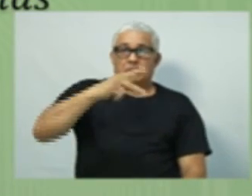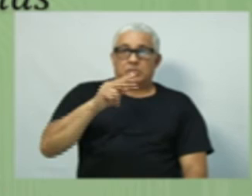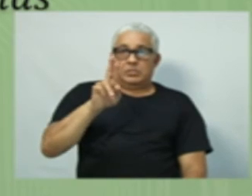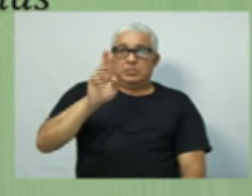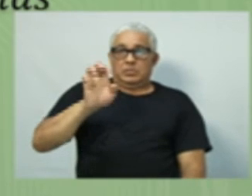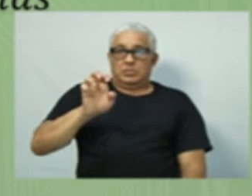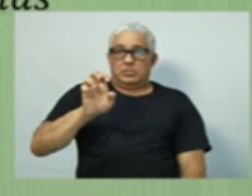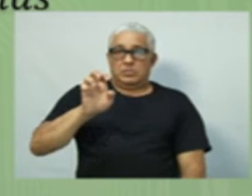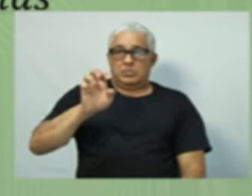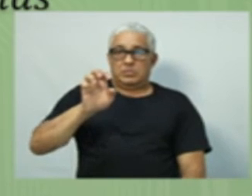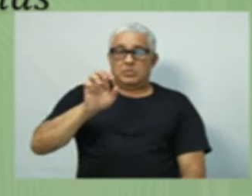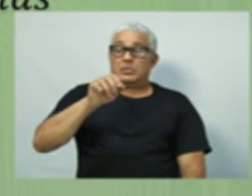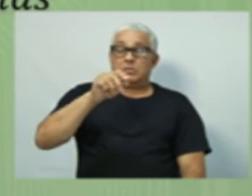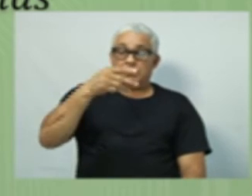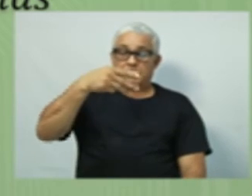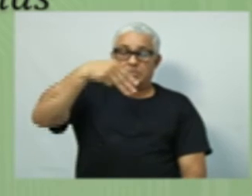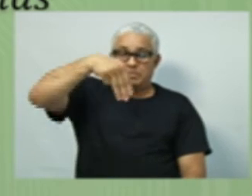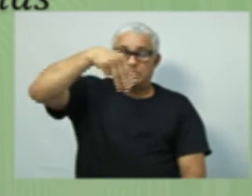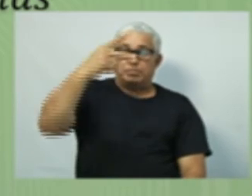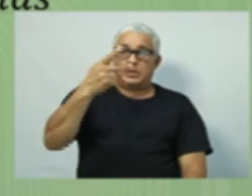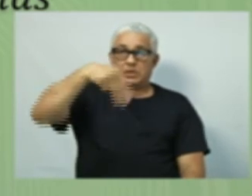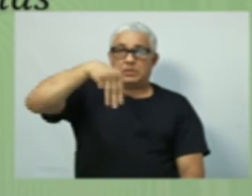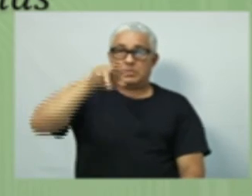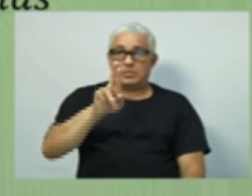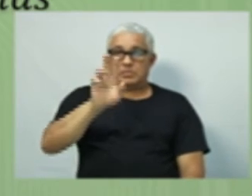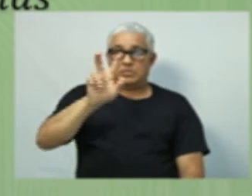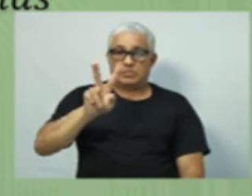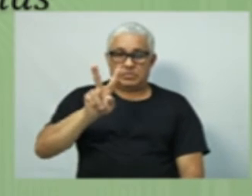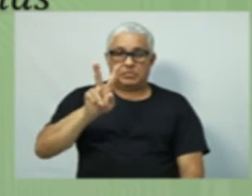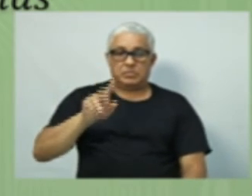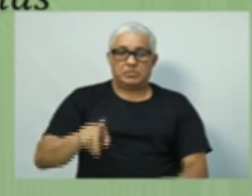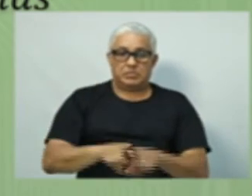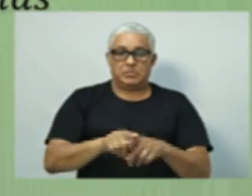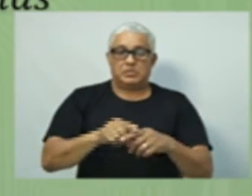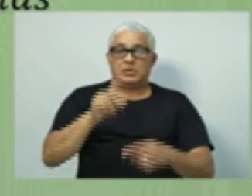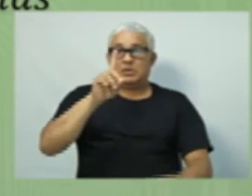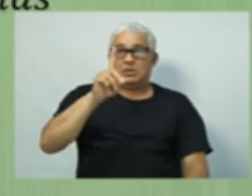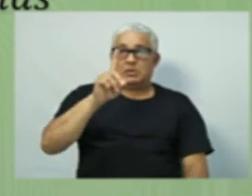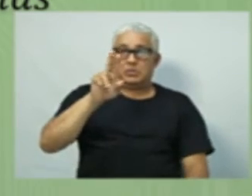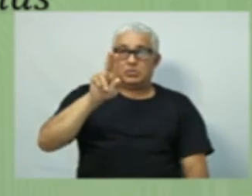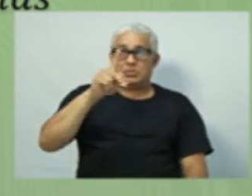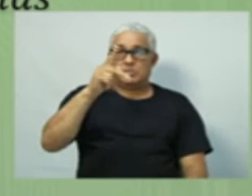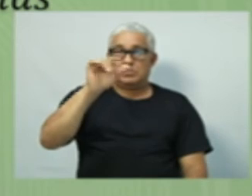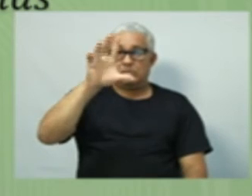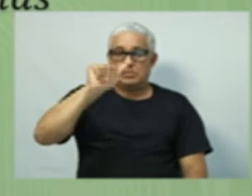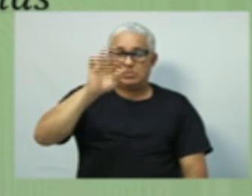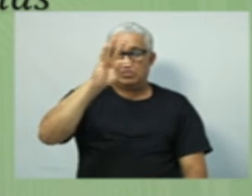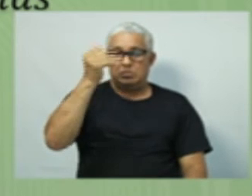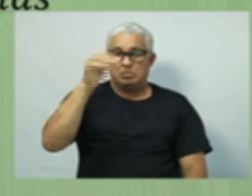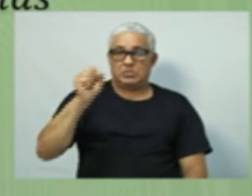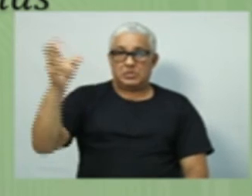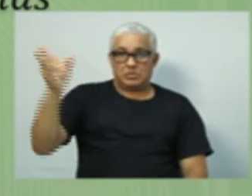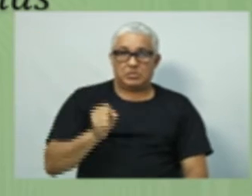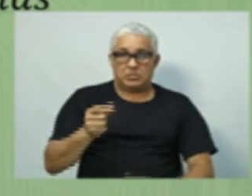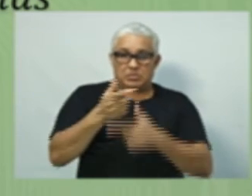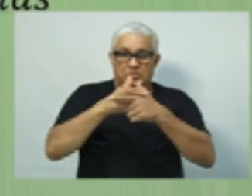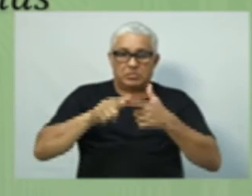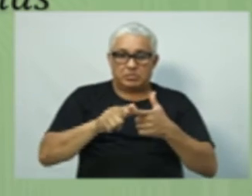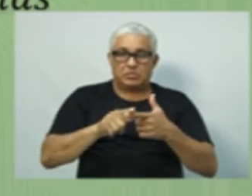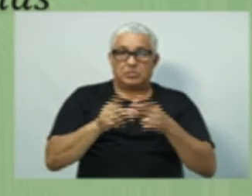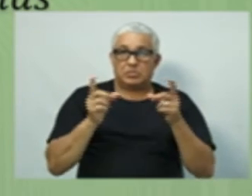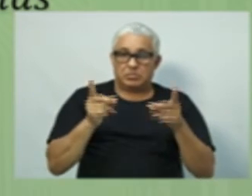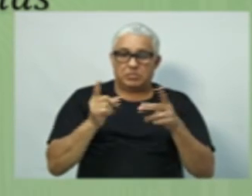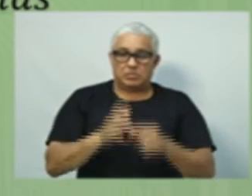de vendas duplicatas a receber disse que eu só tô falando tá duplicatas receber relacionada à venda de mercadorias /